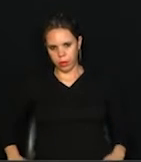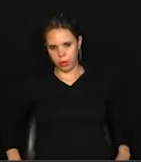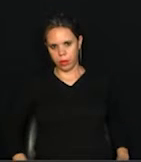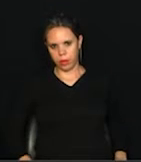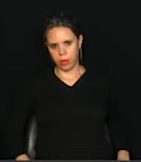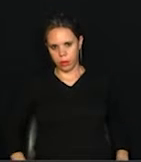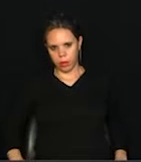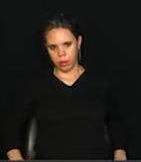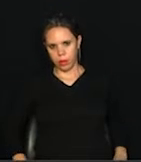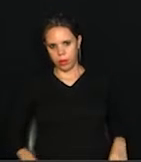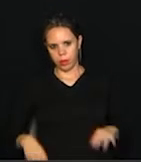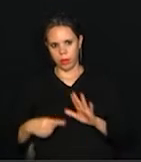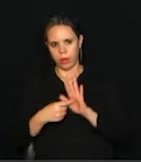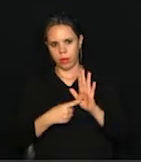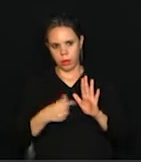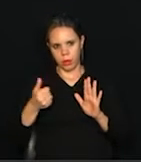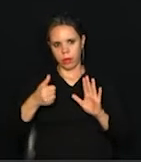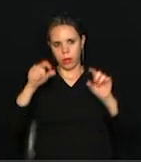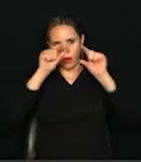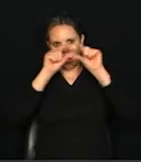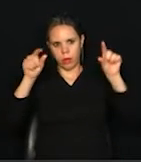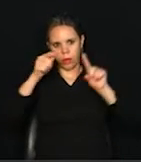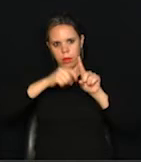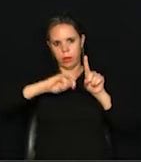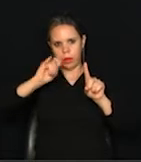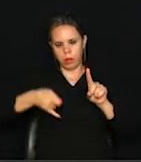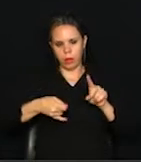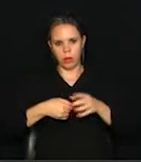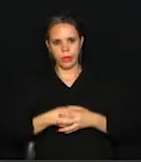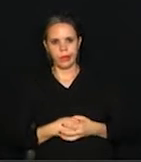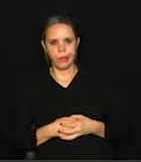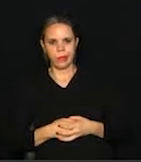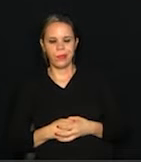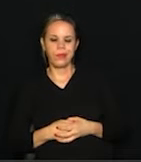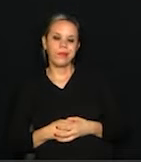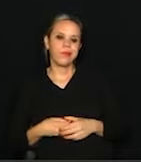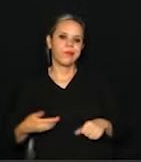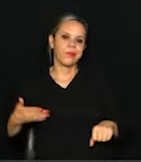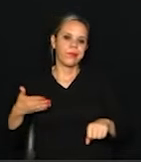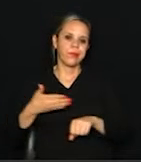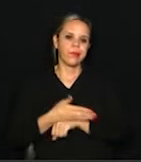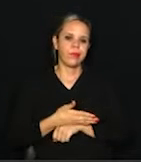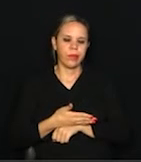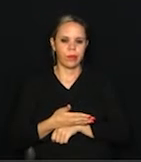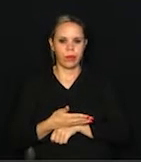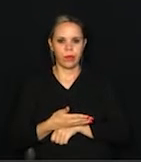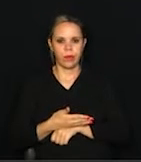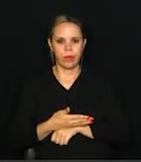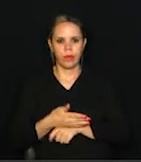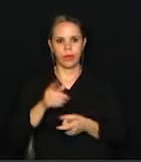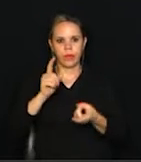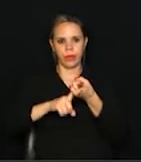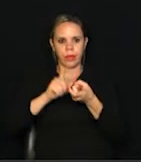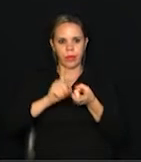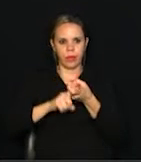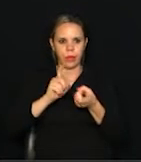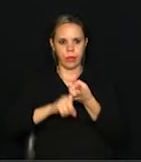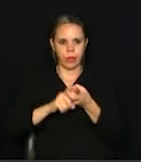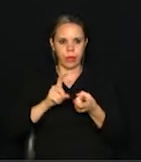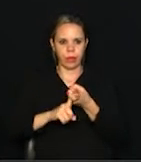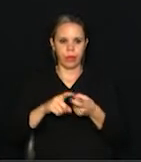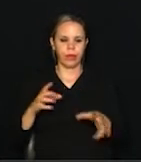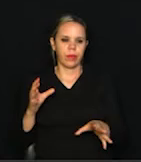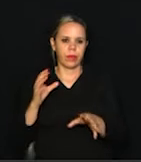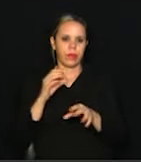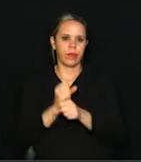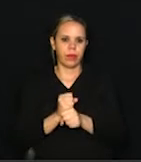primeira coluna, em janeiro. Então, em janeiro, entraram as penalidades processadas. Por quê?